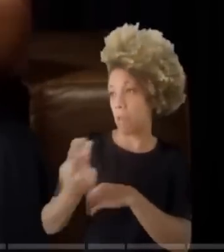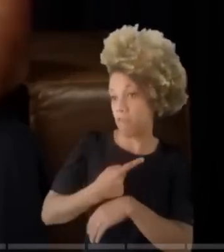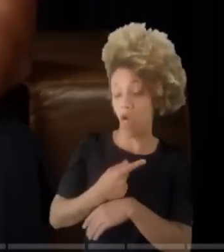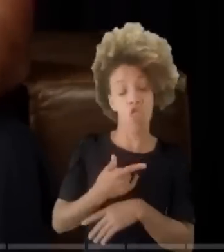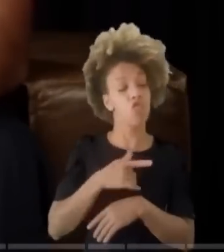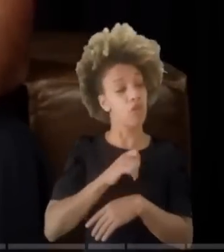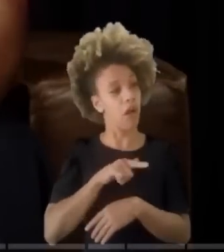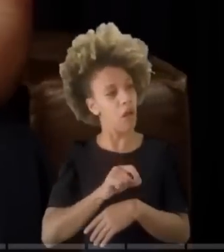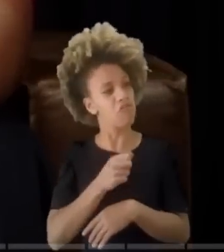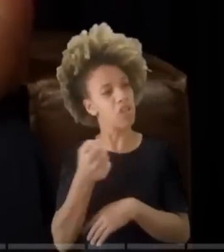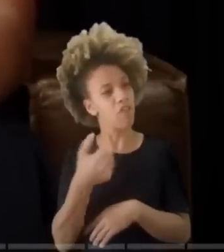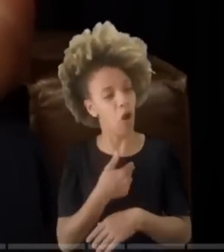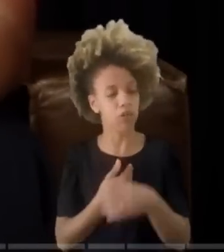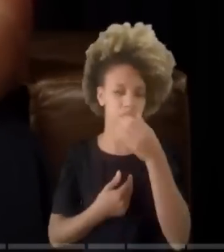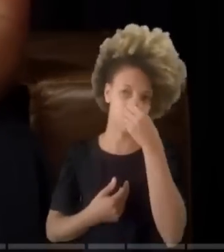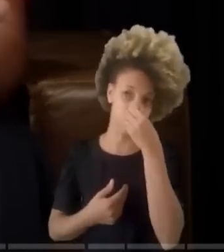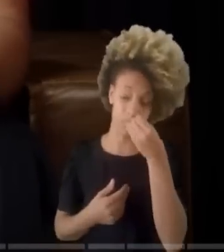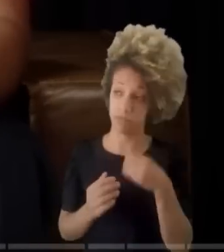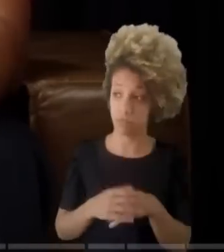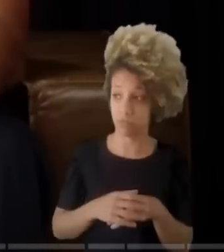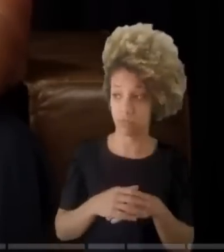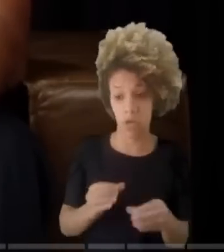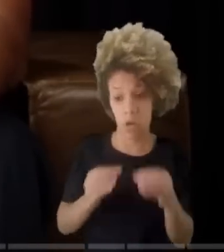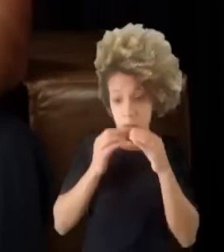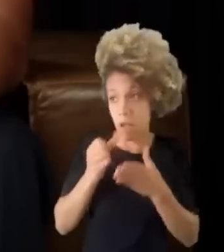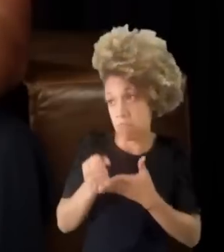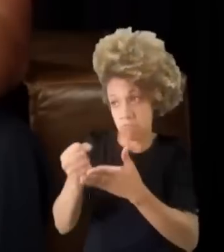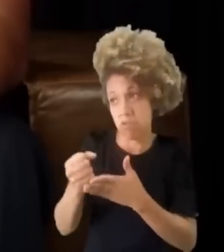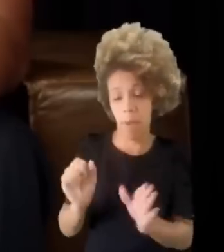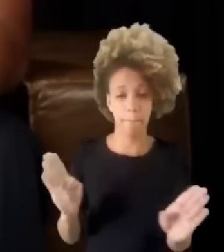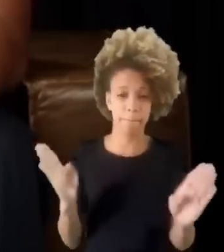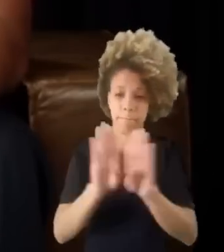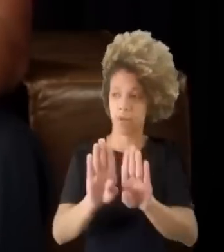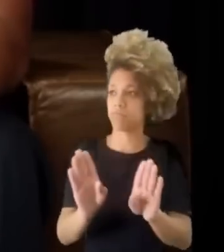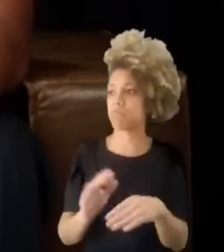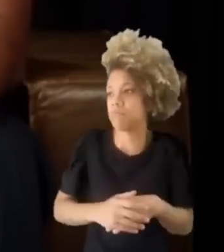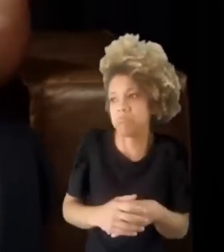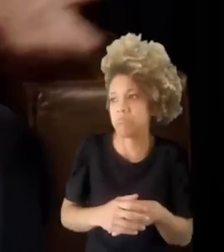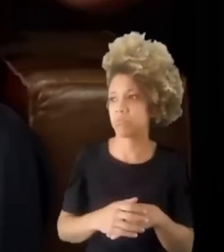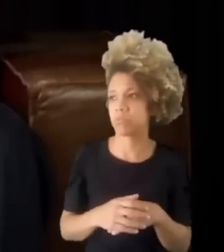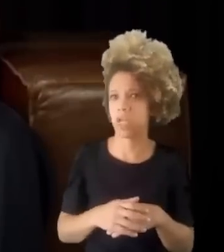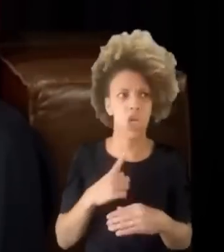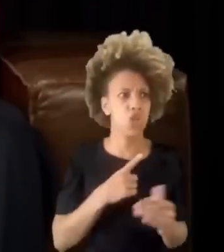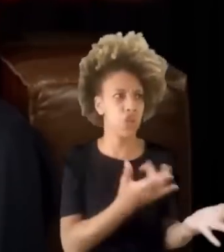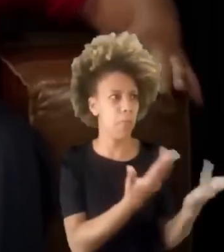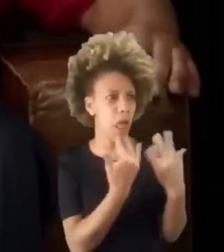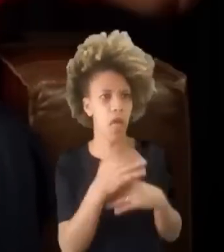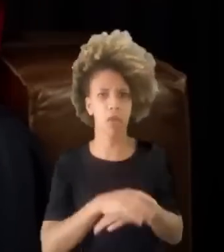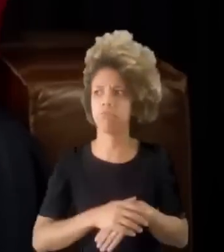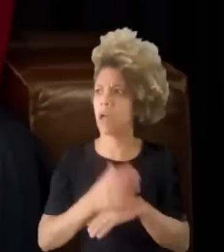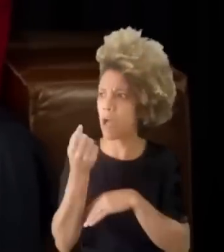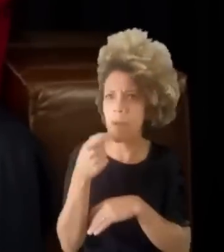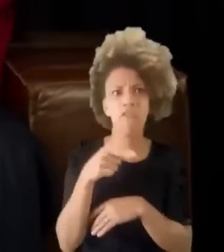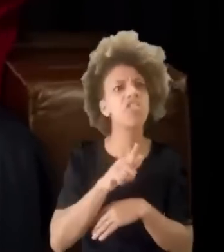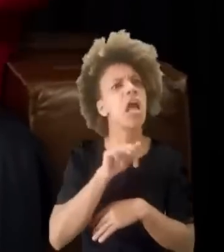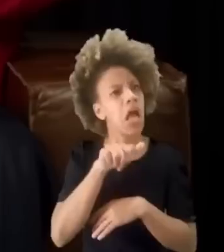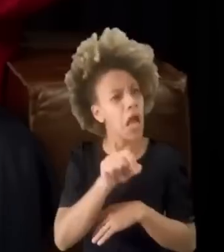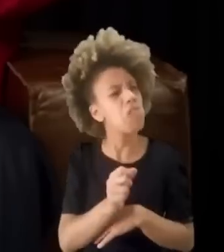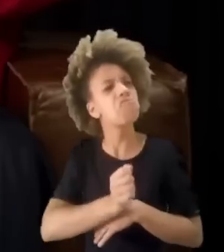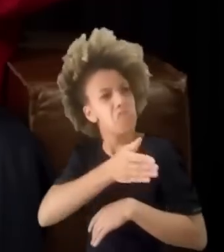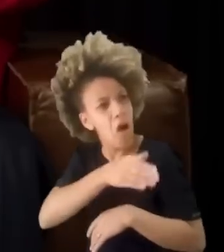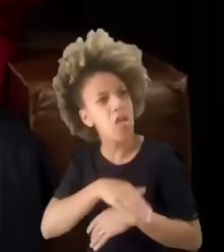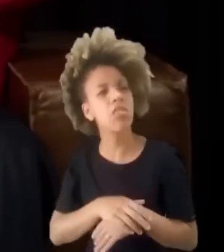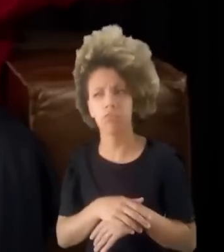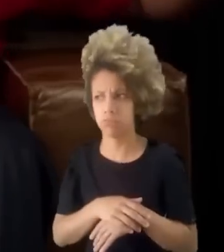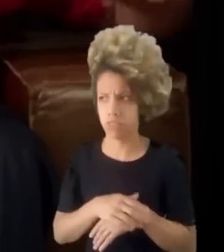e falou assim galo Você é é só pegava um hambúrguer da minha mão e fechava a porta mano do nada tinha um monte de gente Branca falando assim como você é